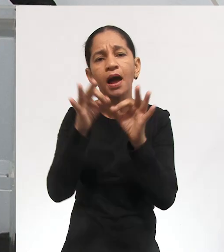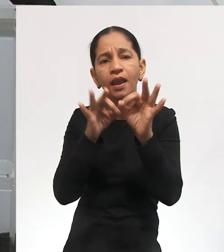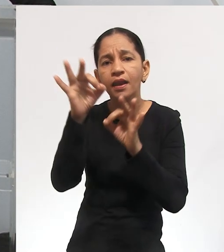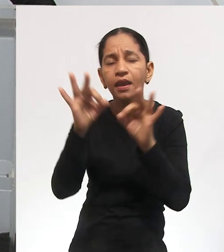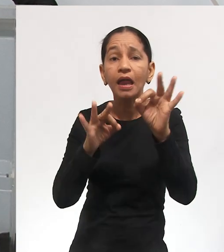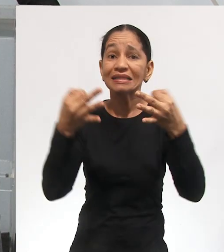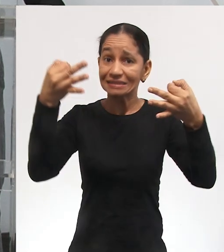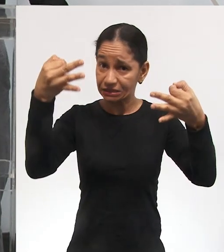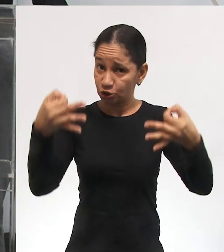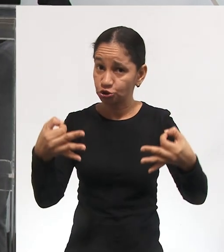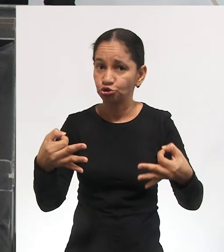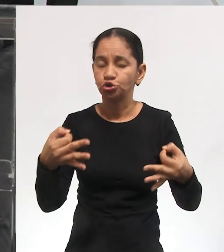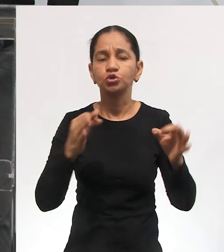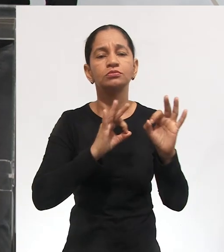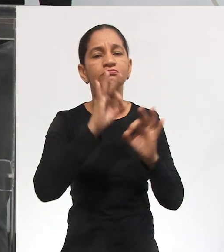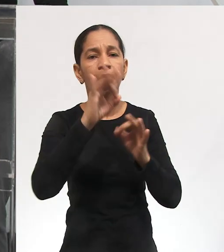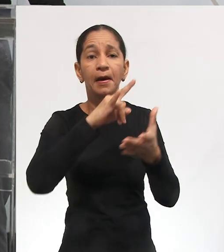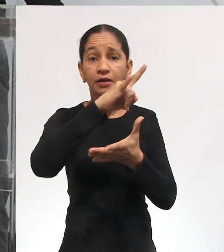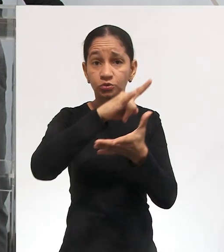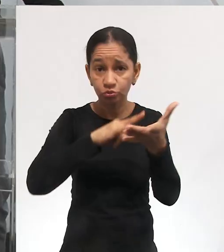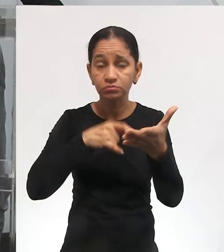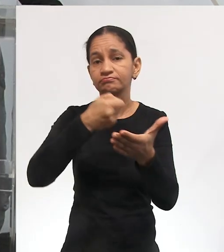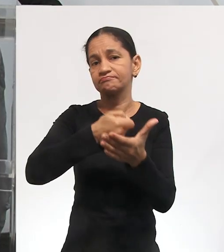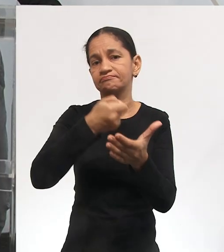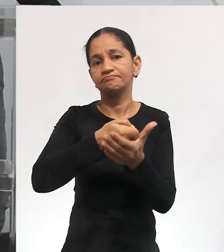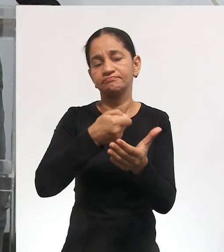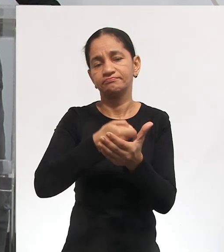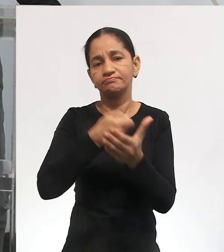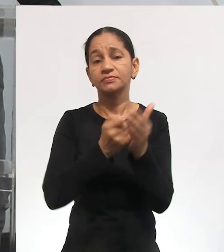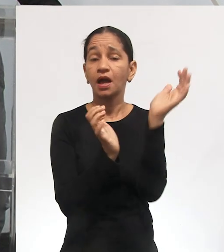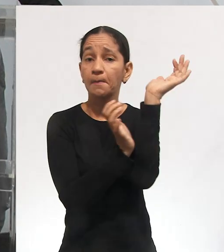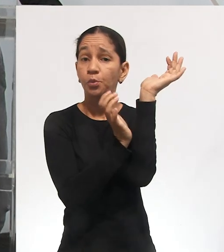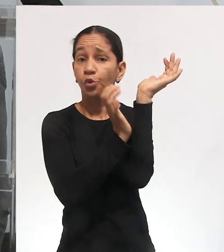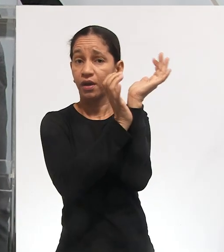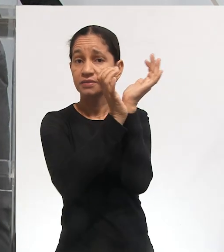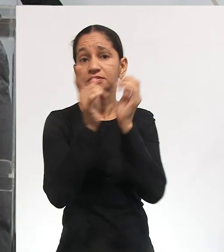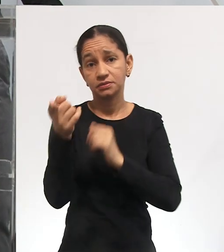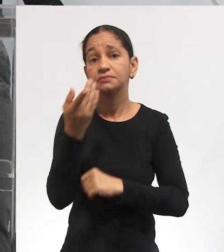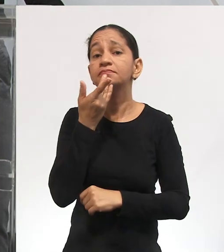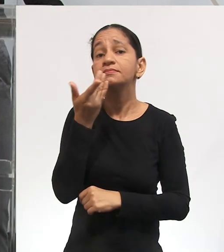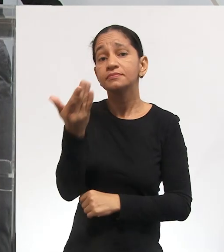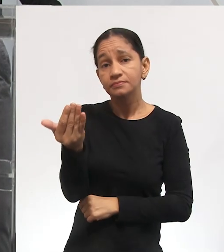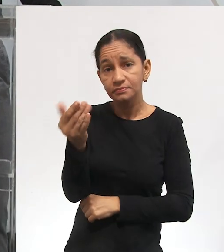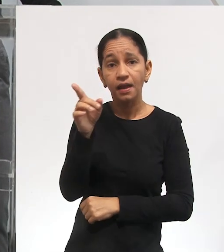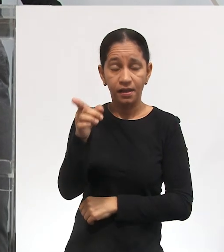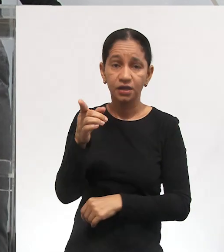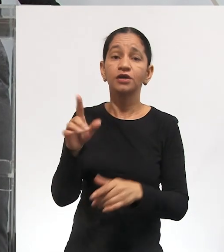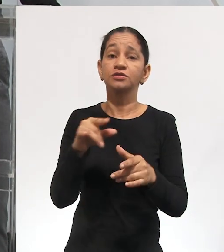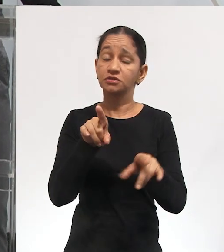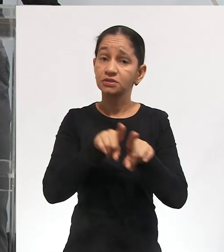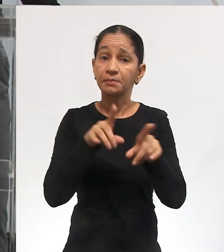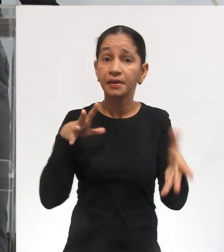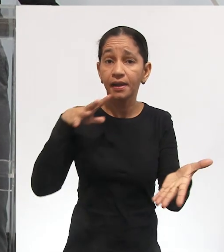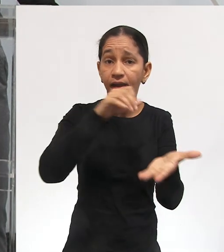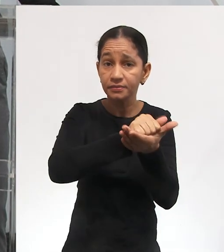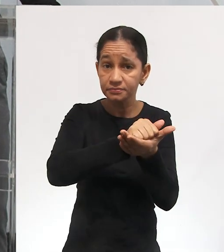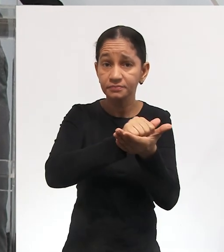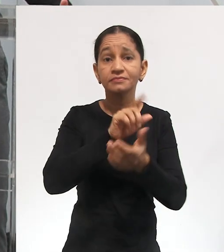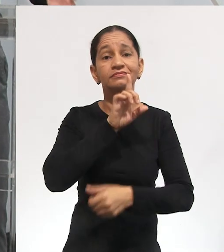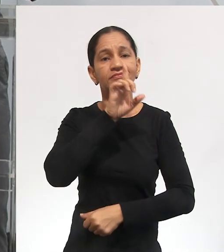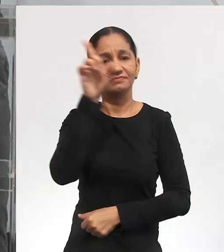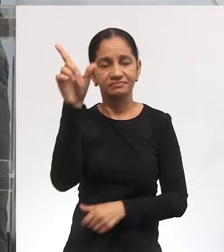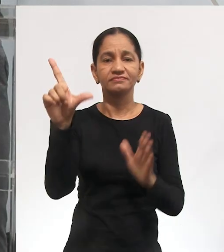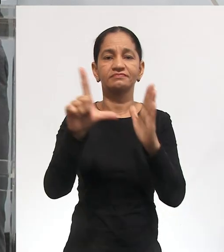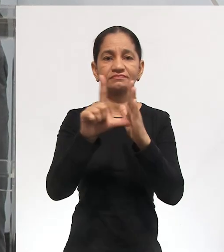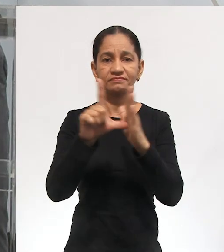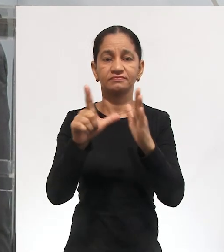regularização, a toda a formalização que essa retirada exige, dentre elas a inscrição na junta comercial,